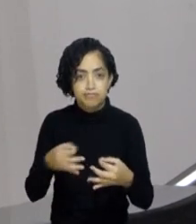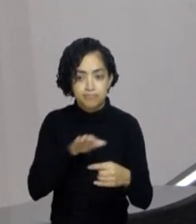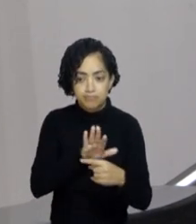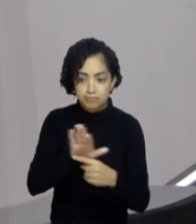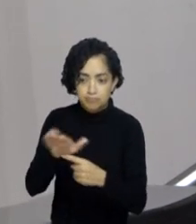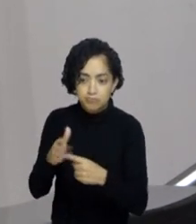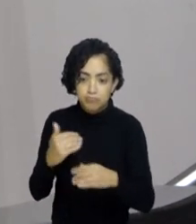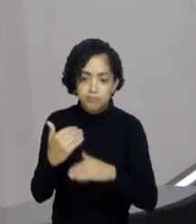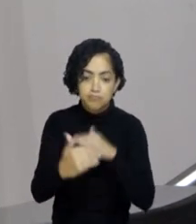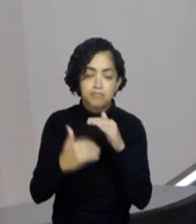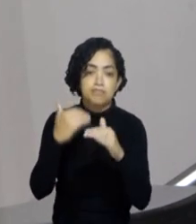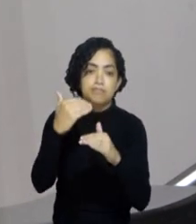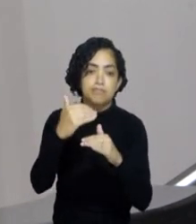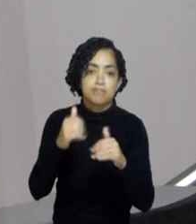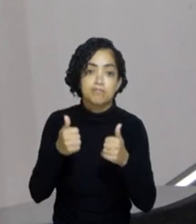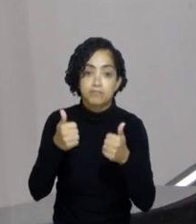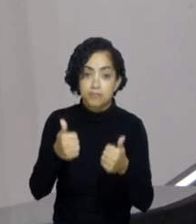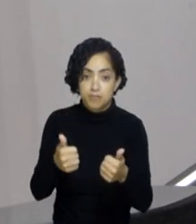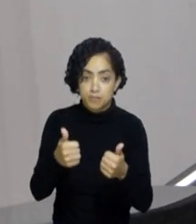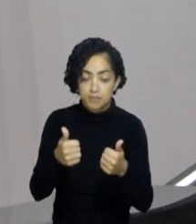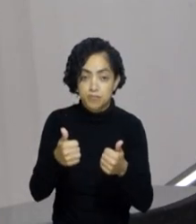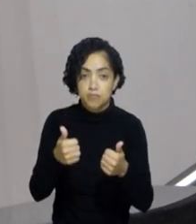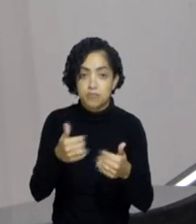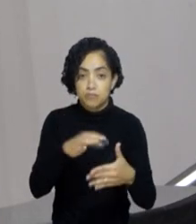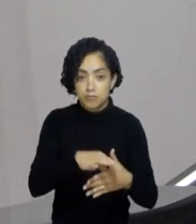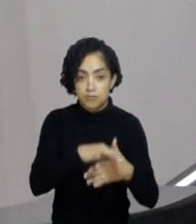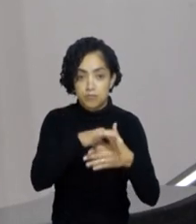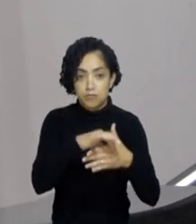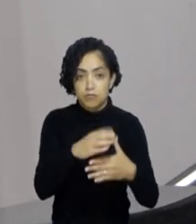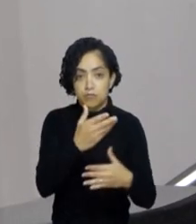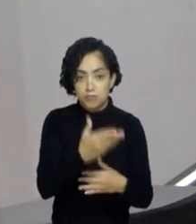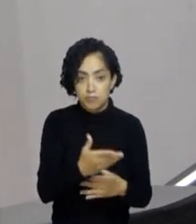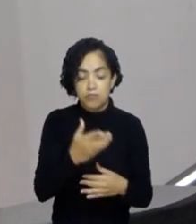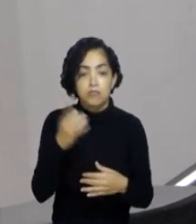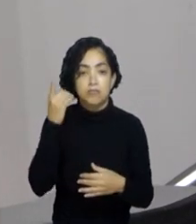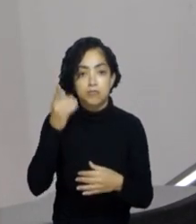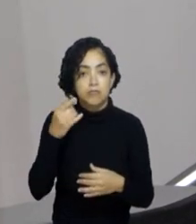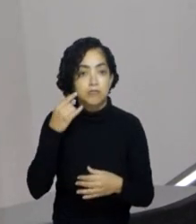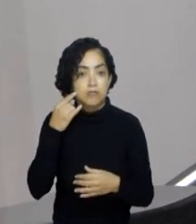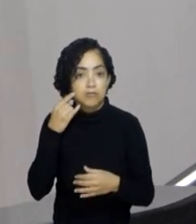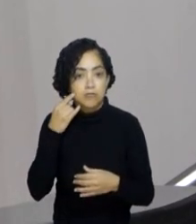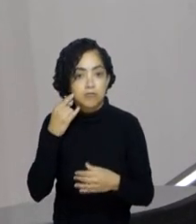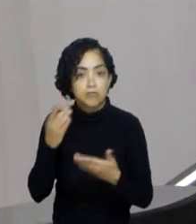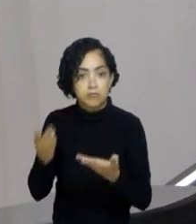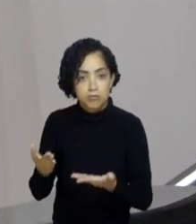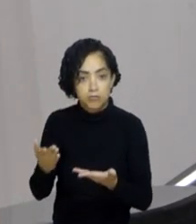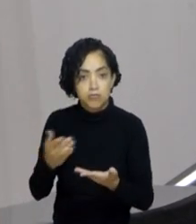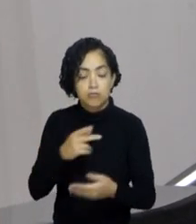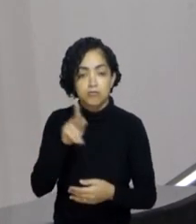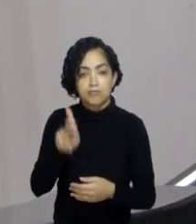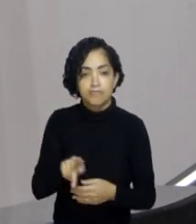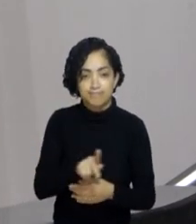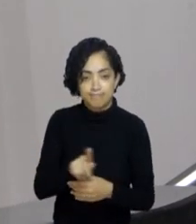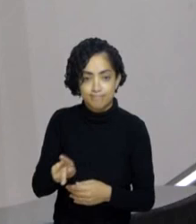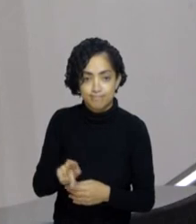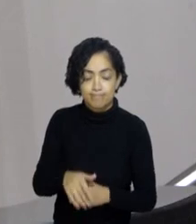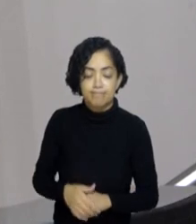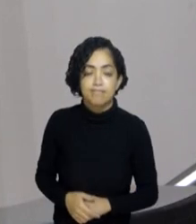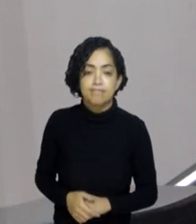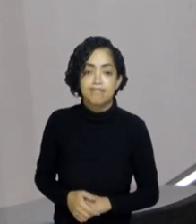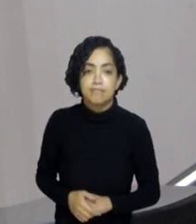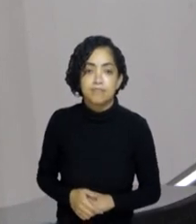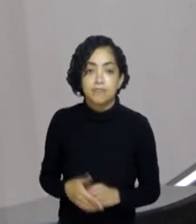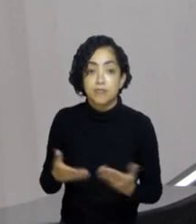desenvolvimento de Santa Catarina, liderado aqui pelo deputado Mauro Nadal e, nesta sessão, pelo padre Pedro. Assim como Santa